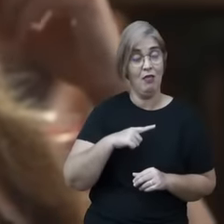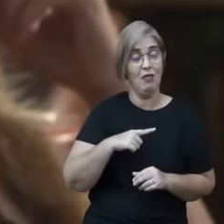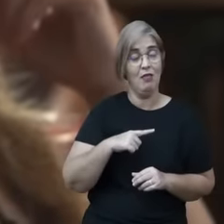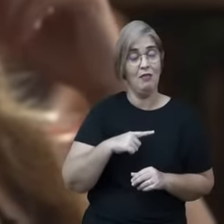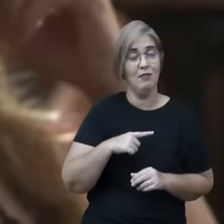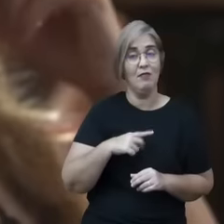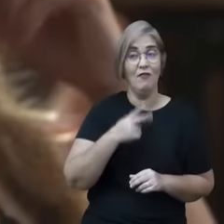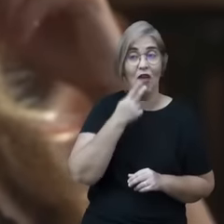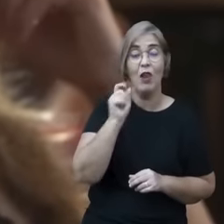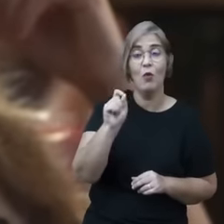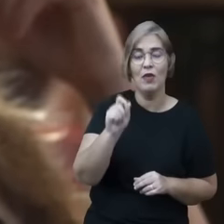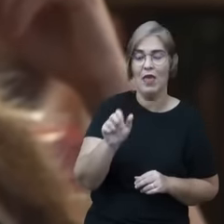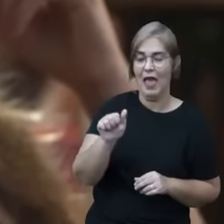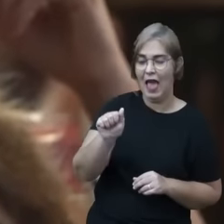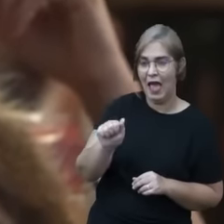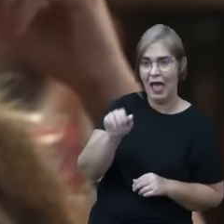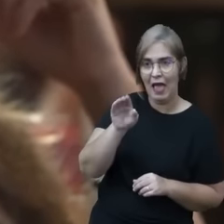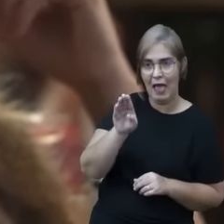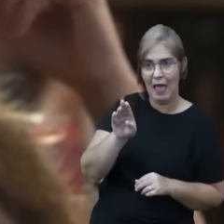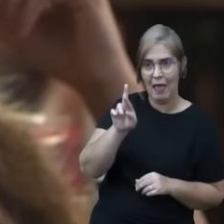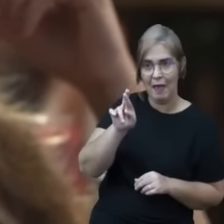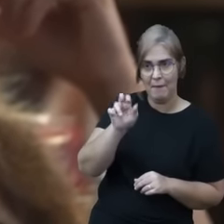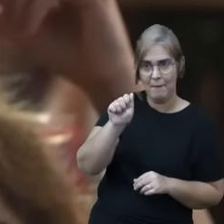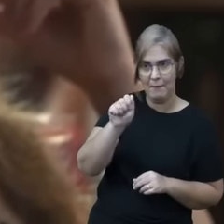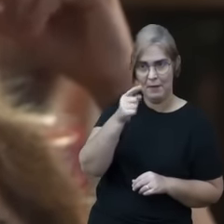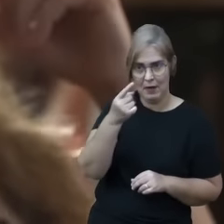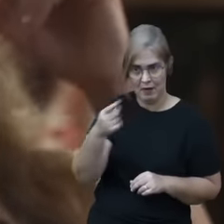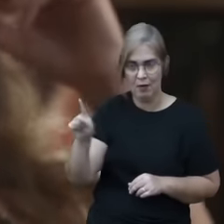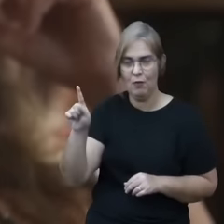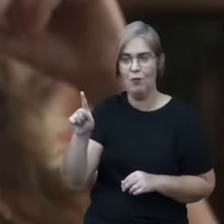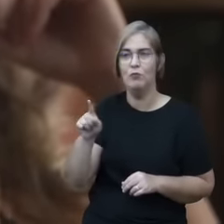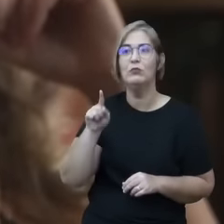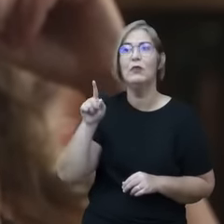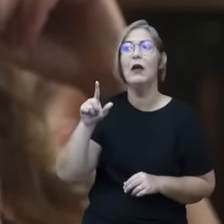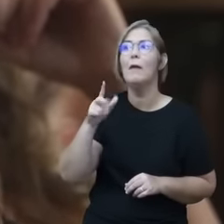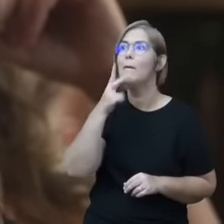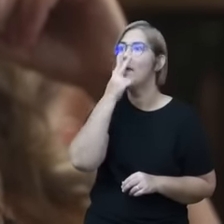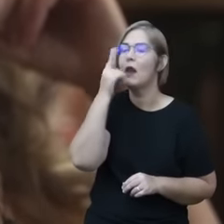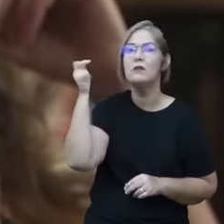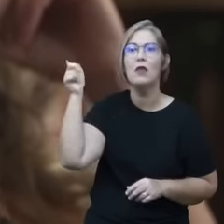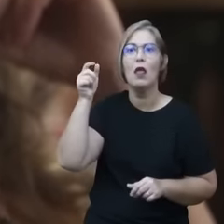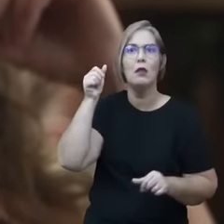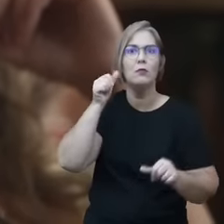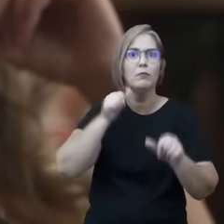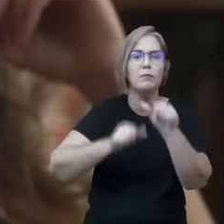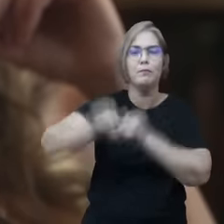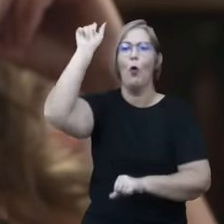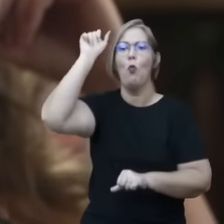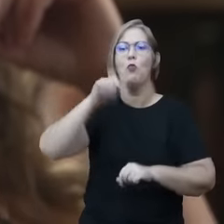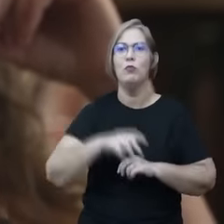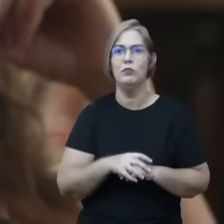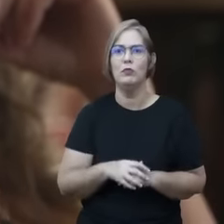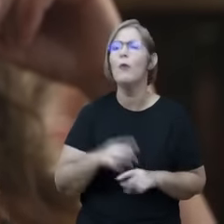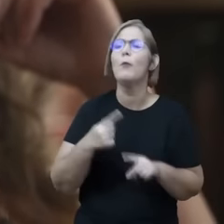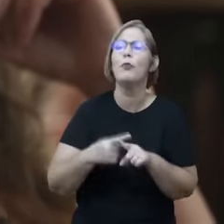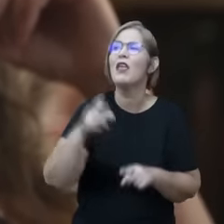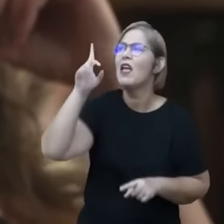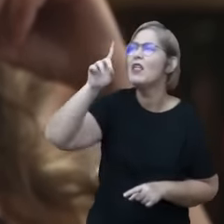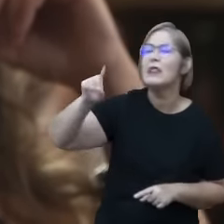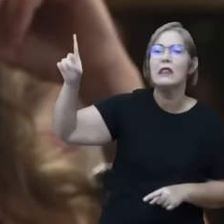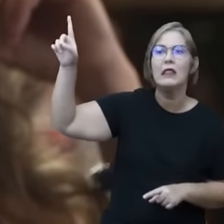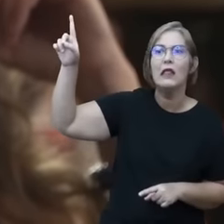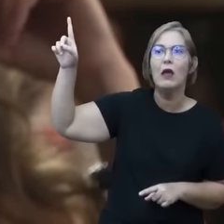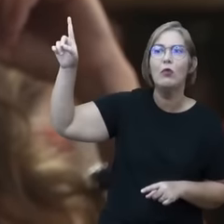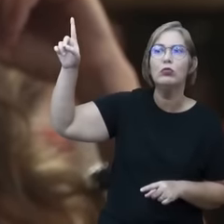Abraão deu um salto, um salto que vai para além da racionalidade, porque Deus não se enquadra nas nossas